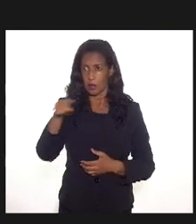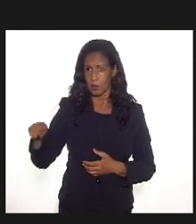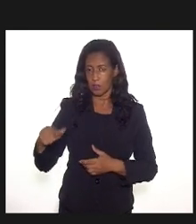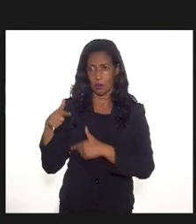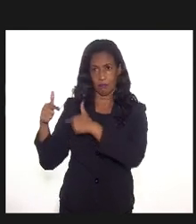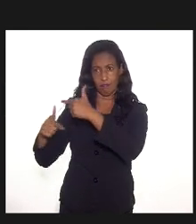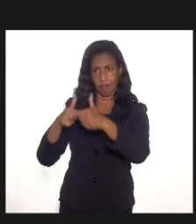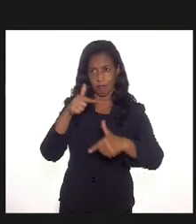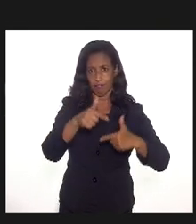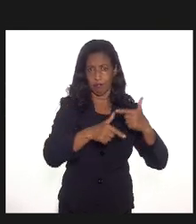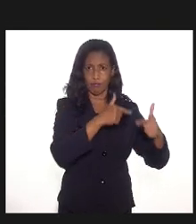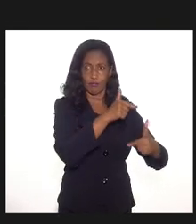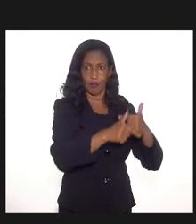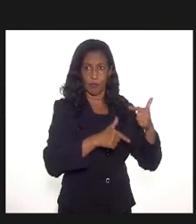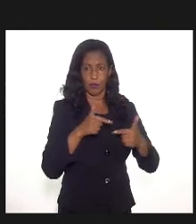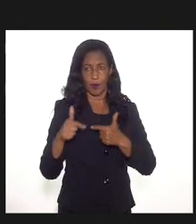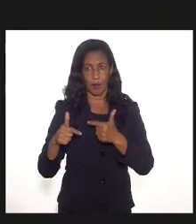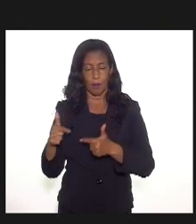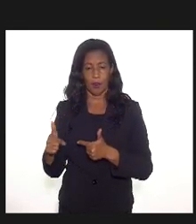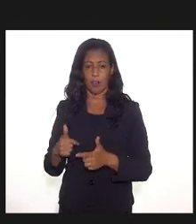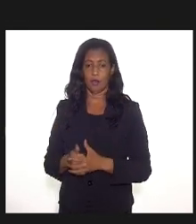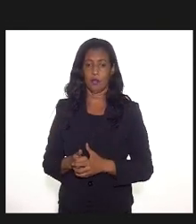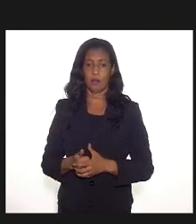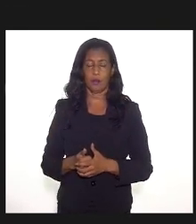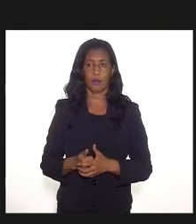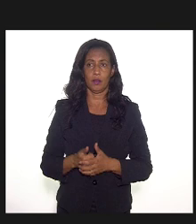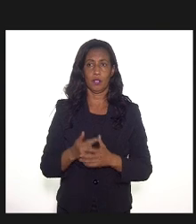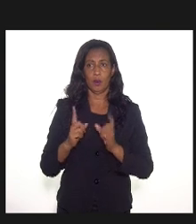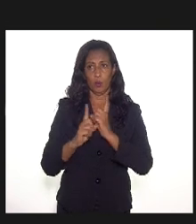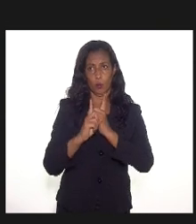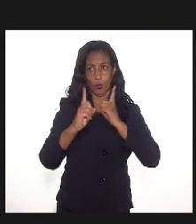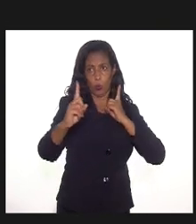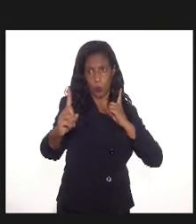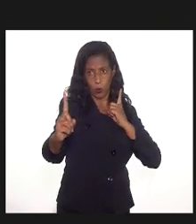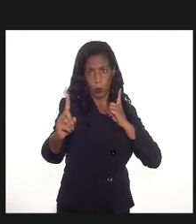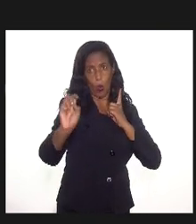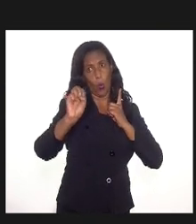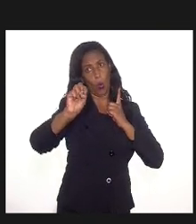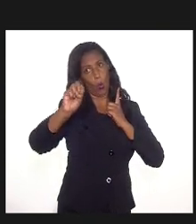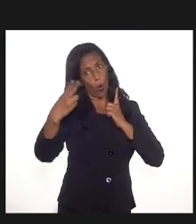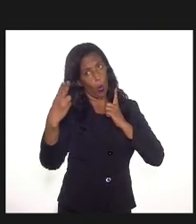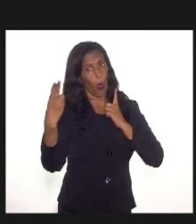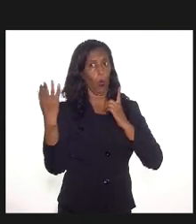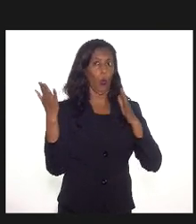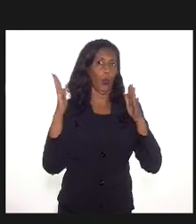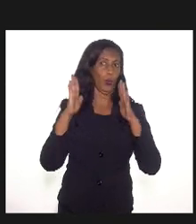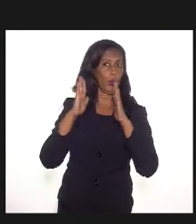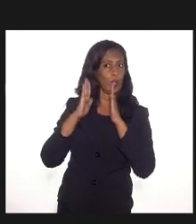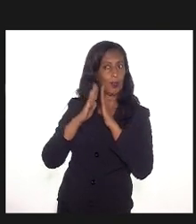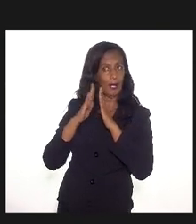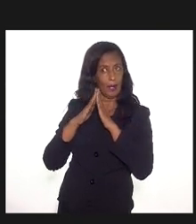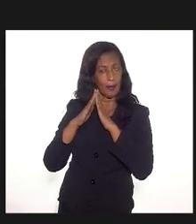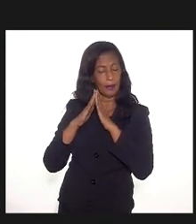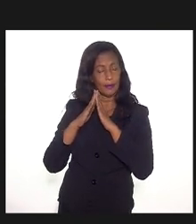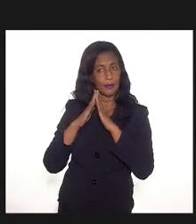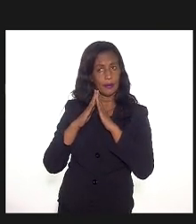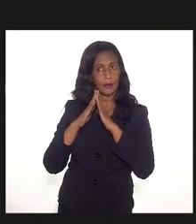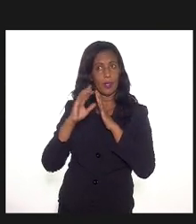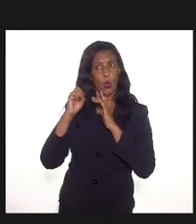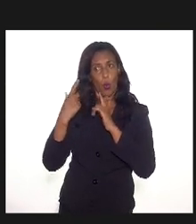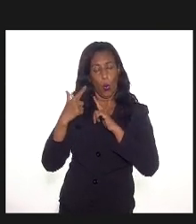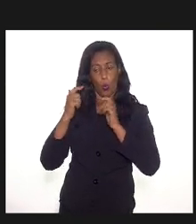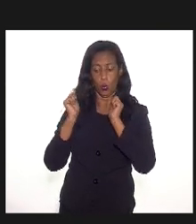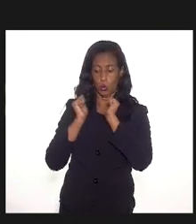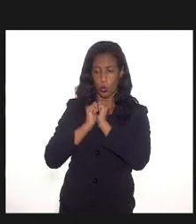estavam trabalhando remotamente ou presencialmente, porque é necessário que